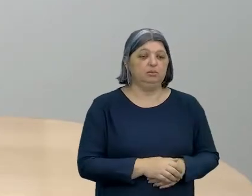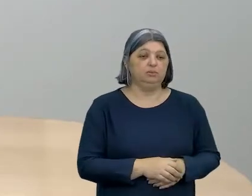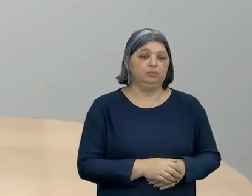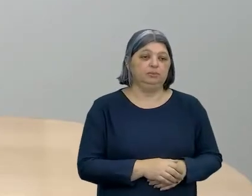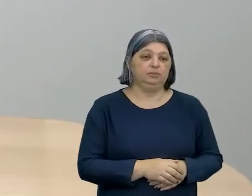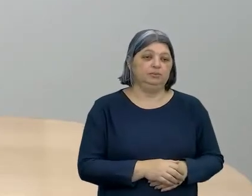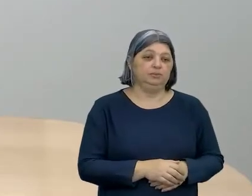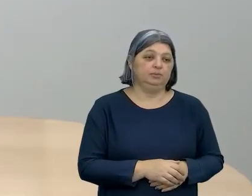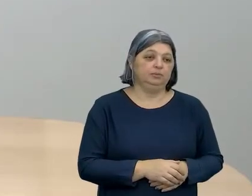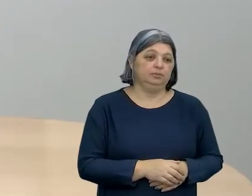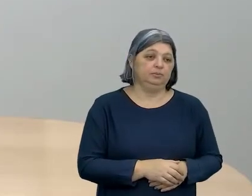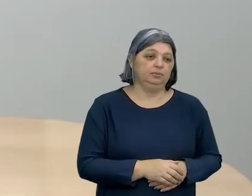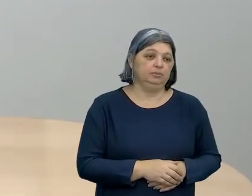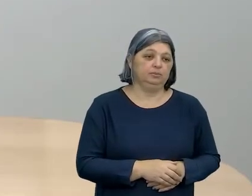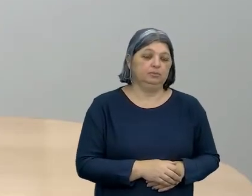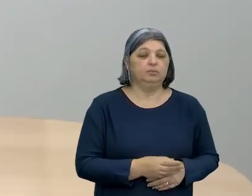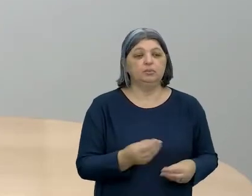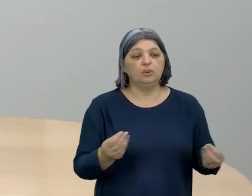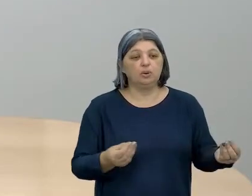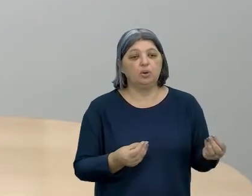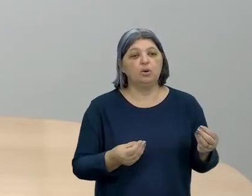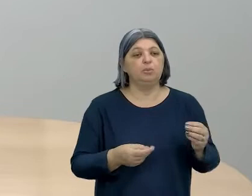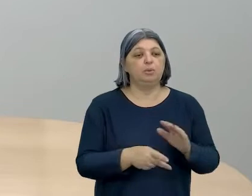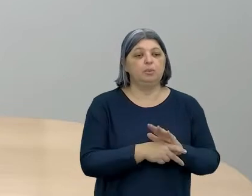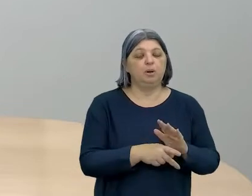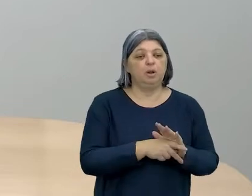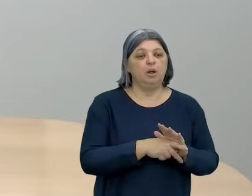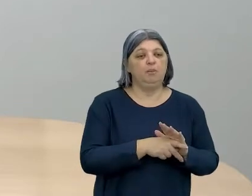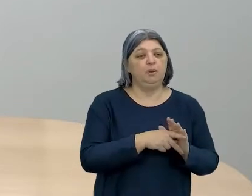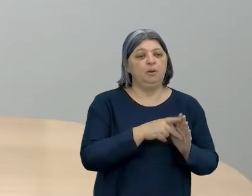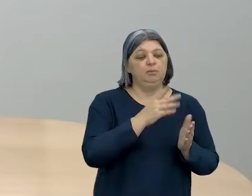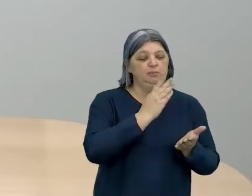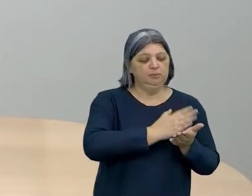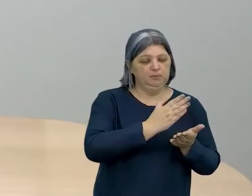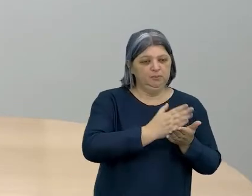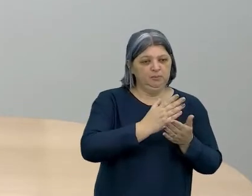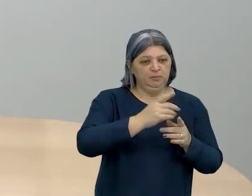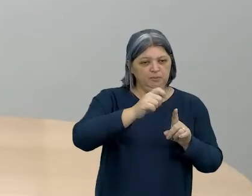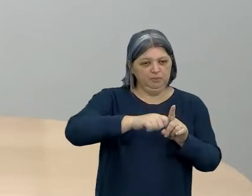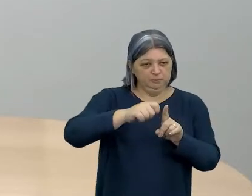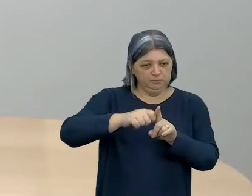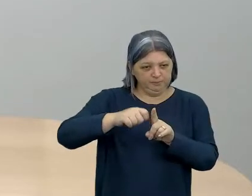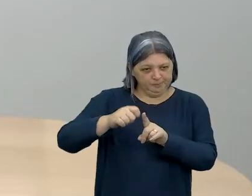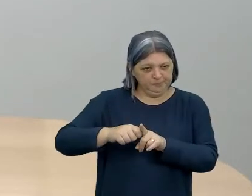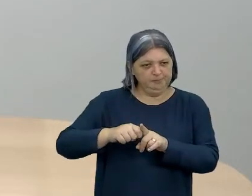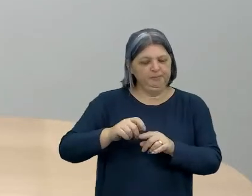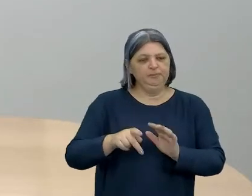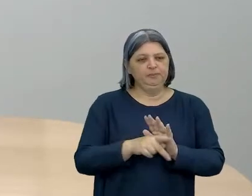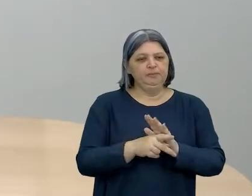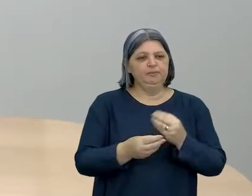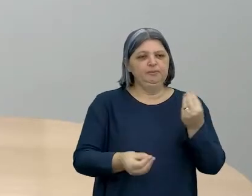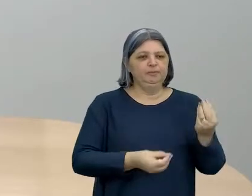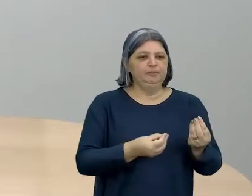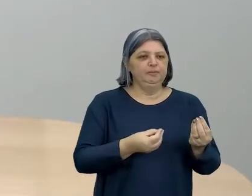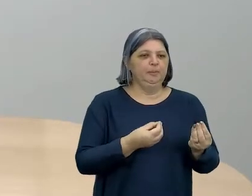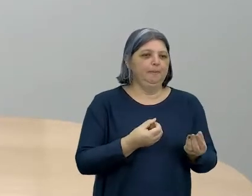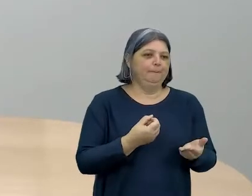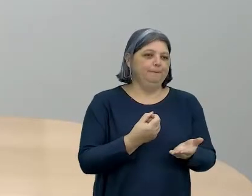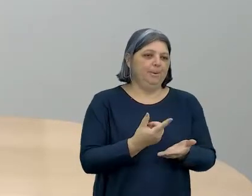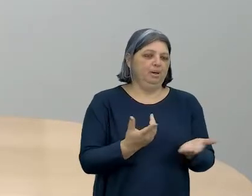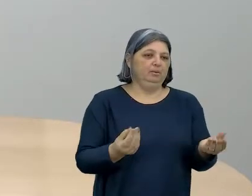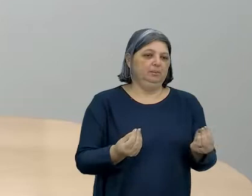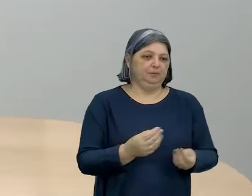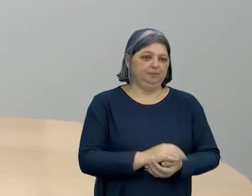gente entra num financiamento, em algum empréstimo na hora que surge esse imprevisto? Como será que a gente trata